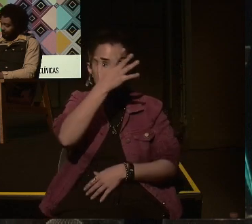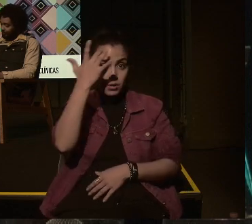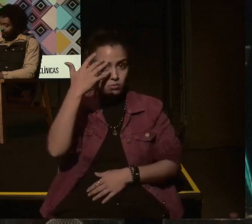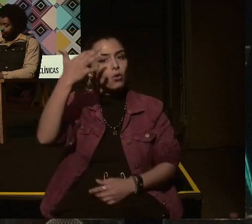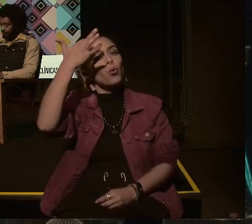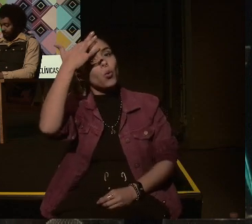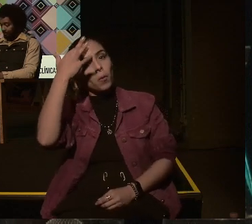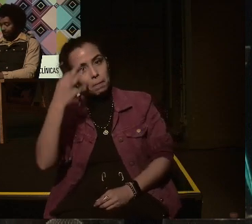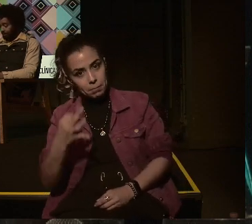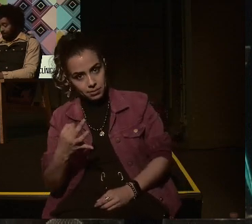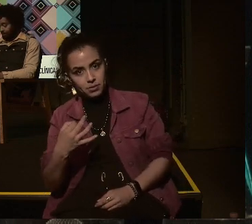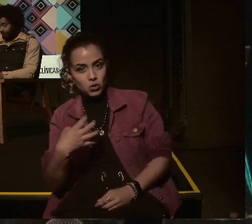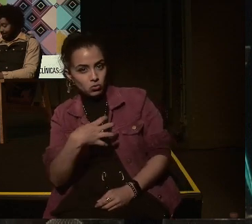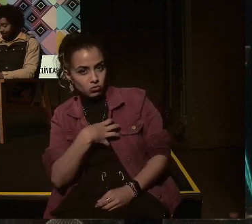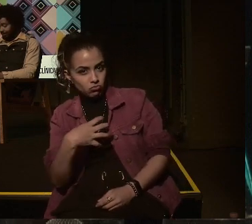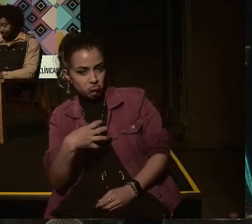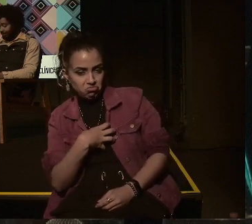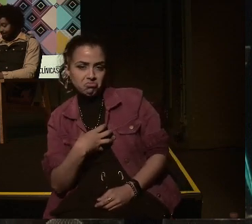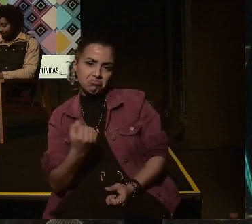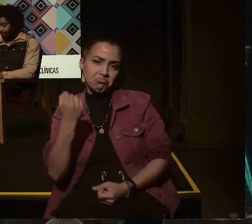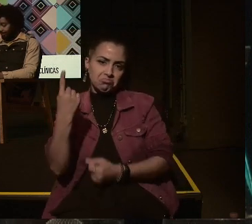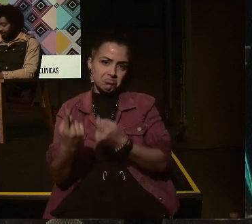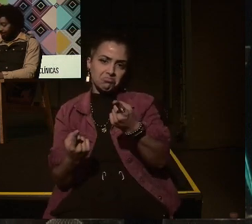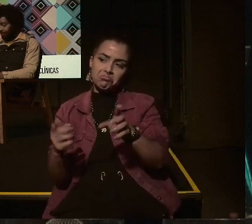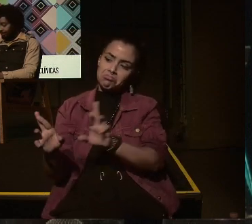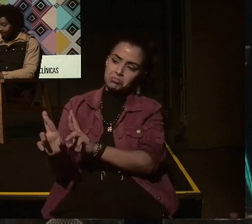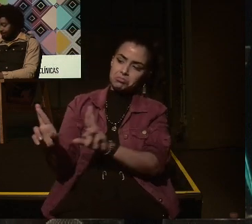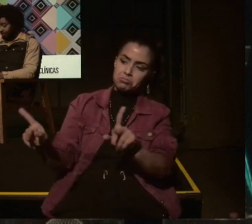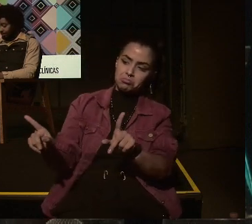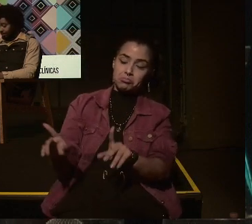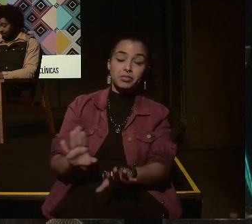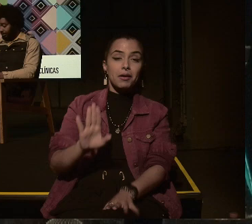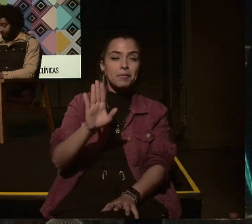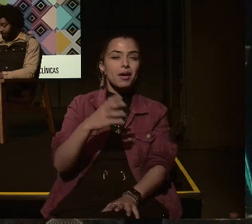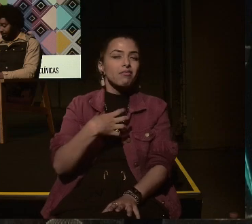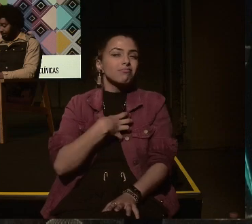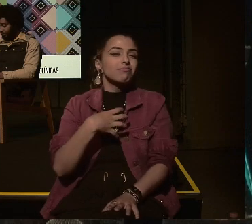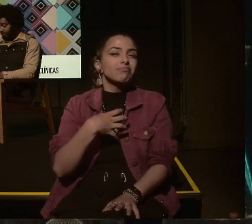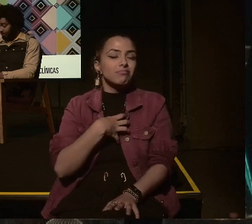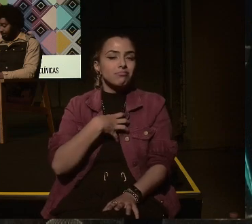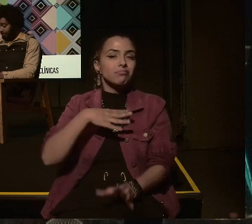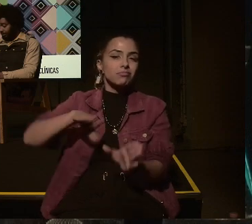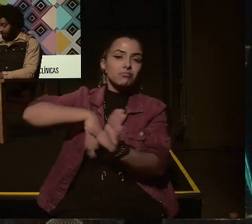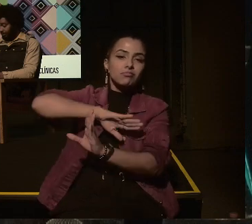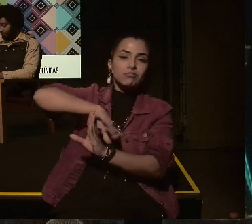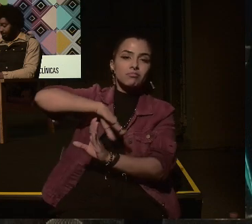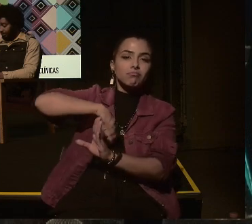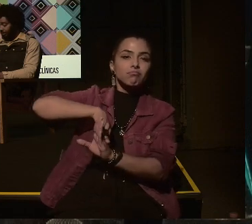relação na diferença. Mas ela compreende uma relação